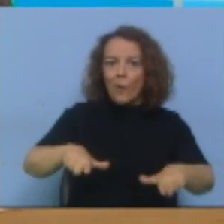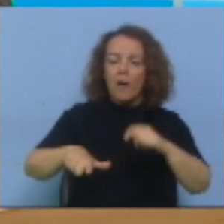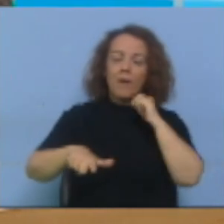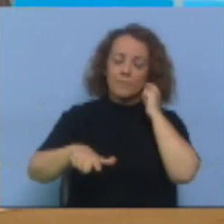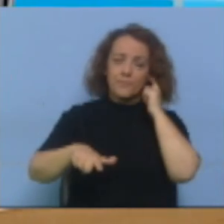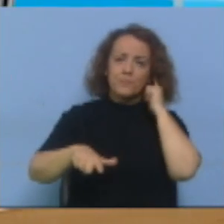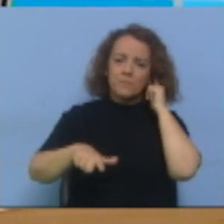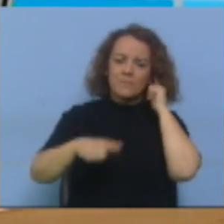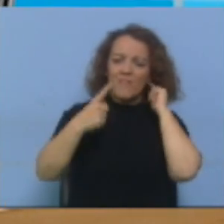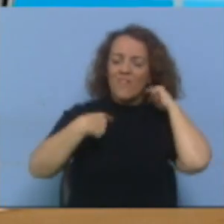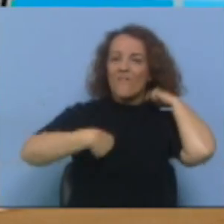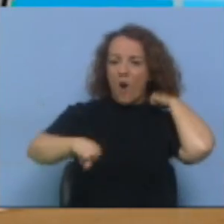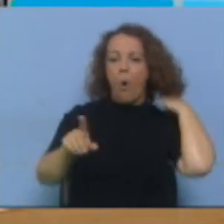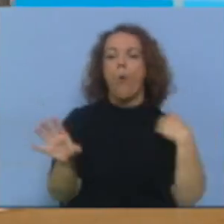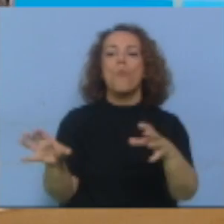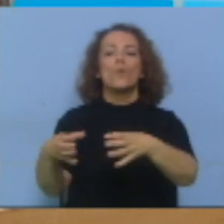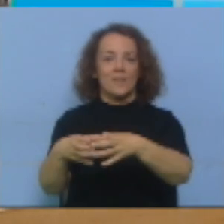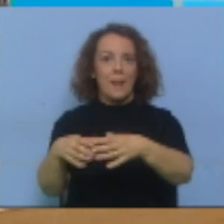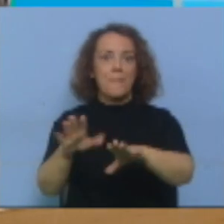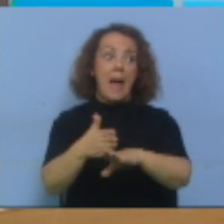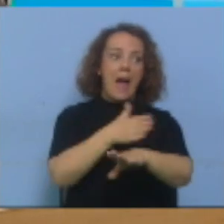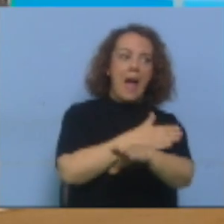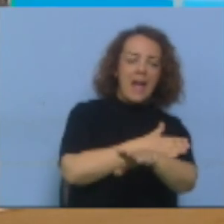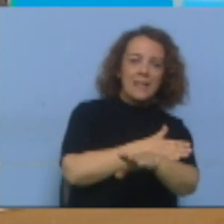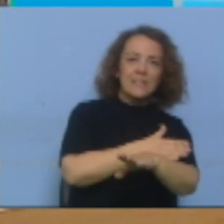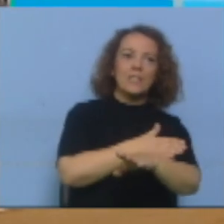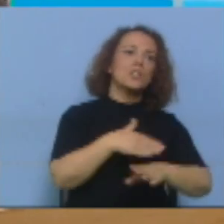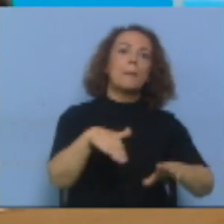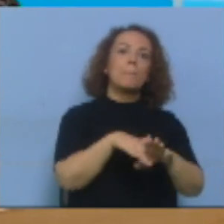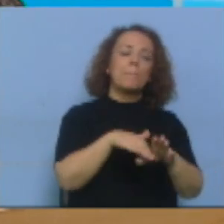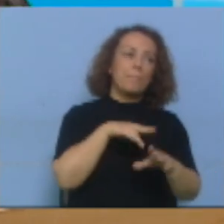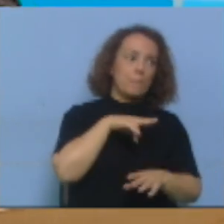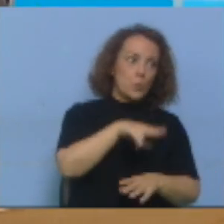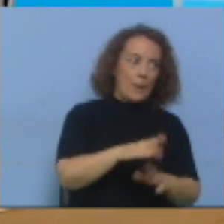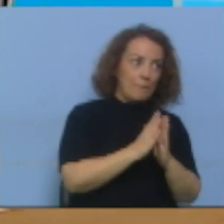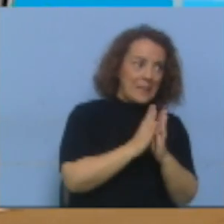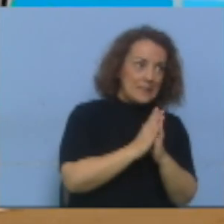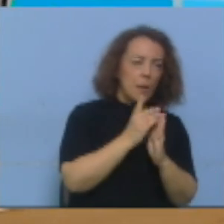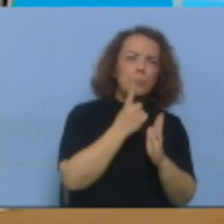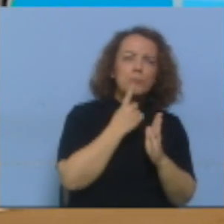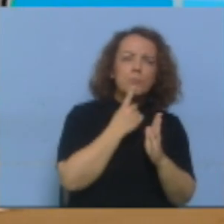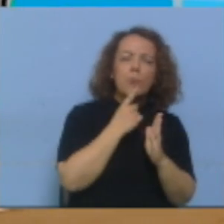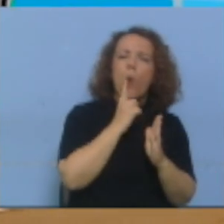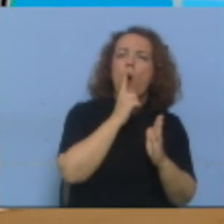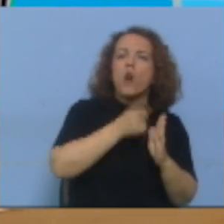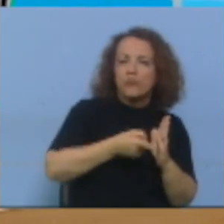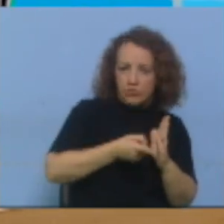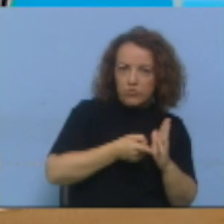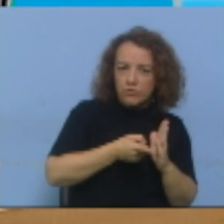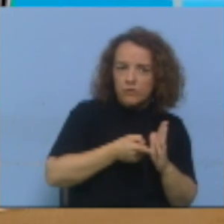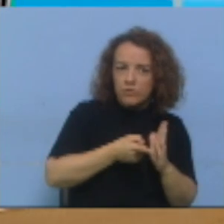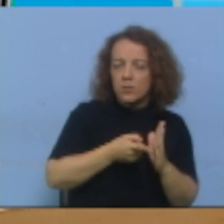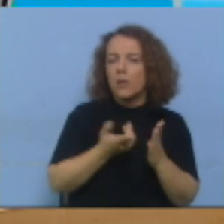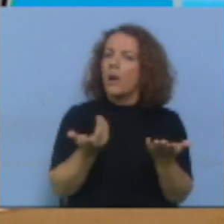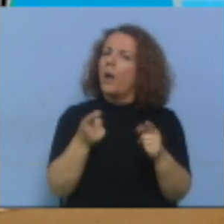vezes vão à comunidade, mas antes participam da missa em português para perceber o que é que estão a celebrar. Tudo